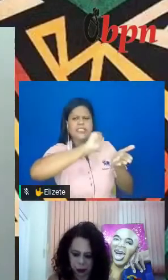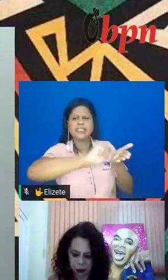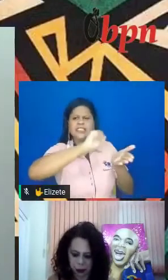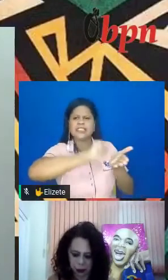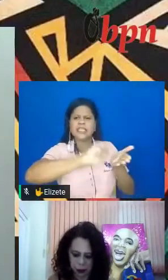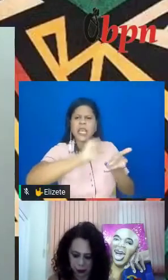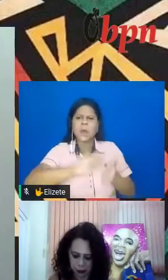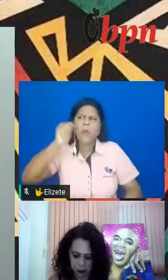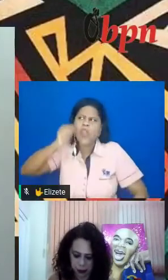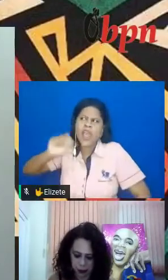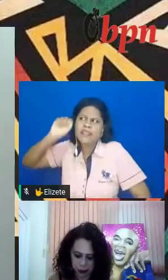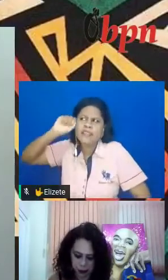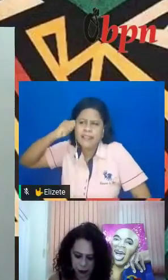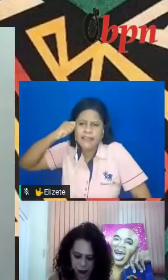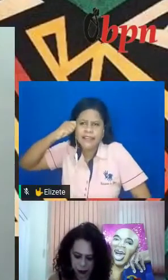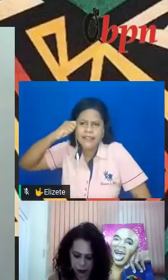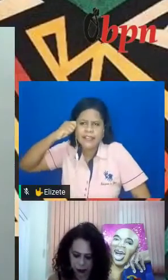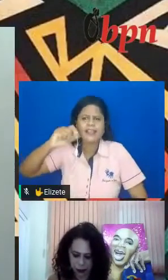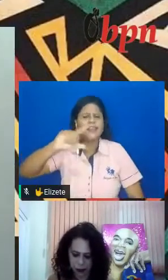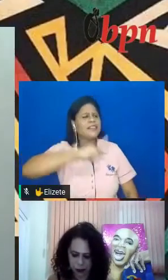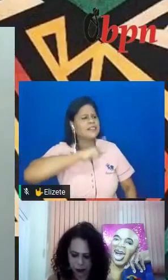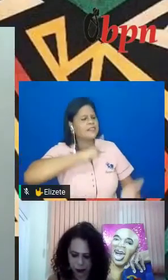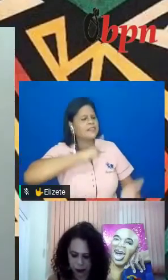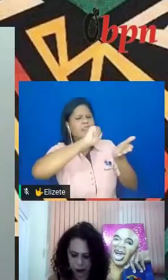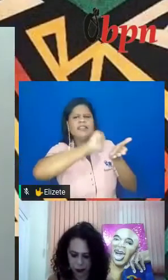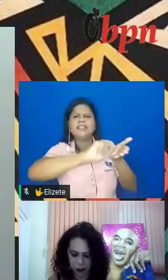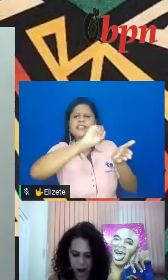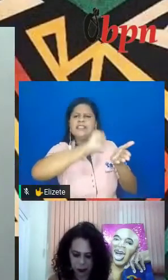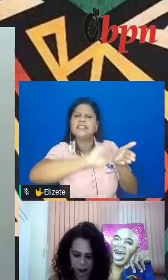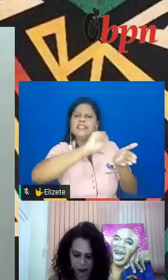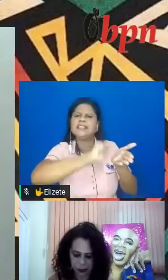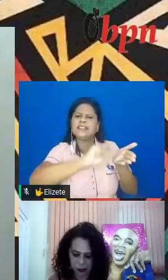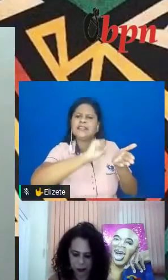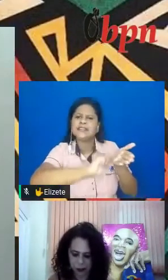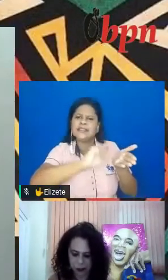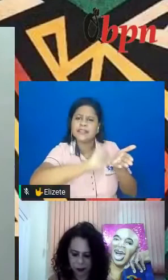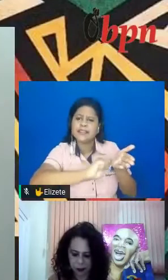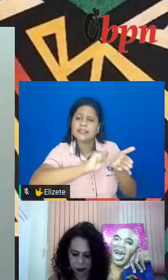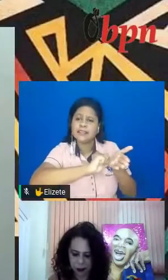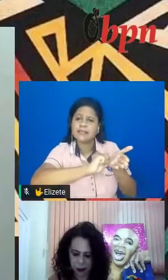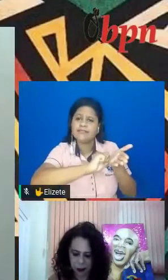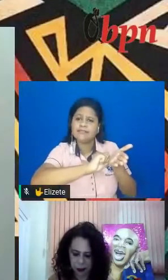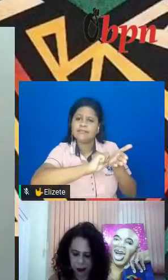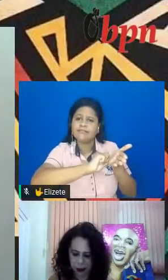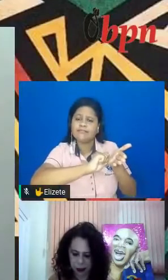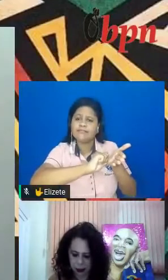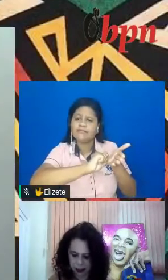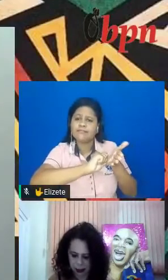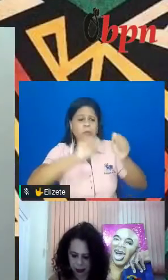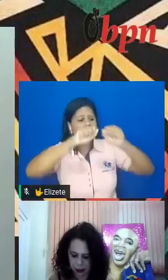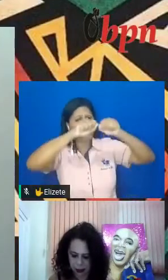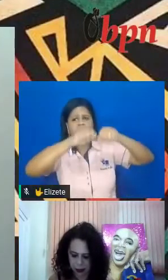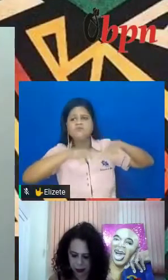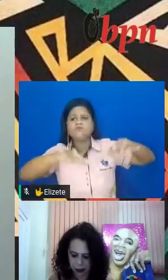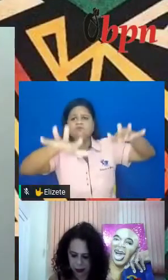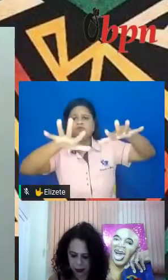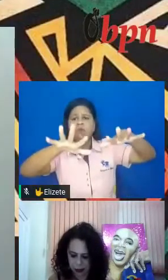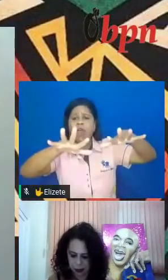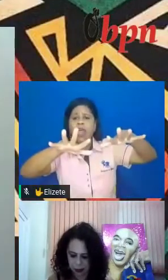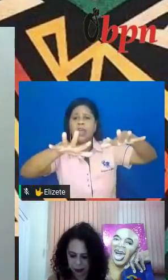negras, haveria uma escrita que vazaria uma experiência homoafetiva,